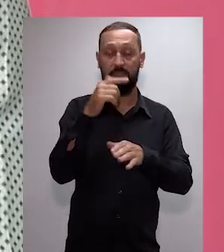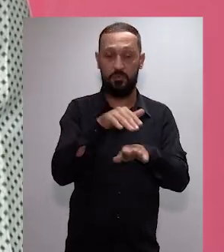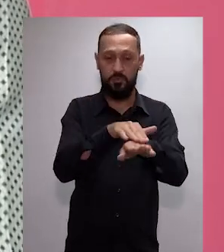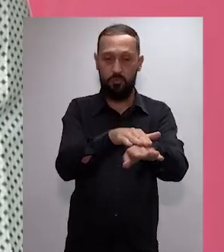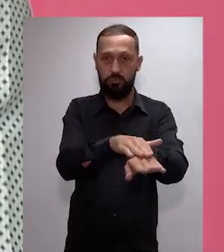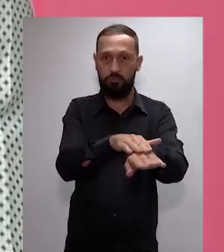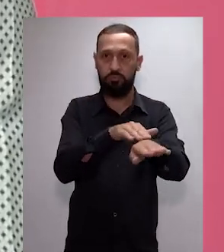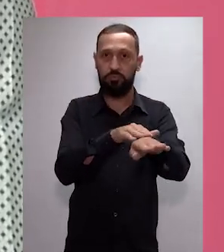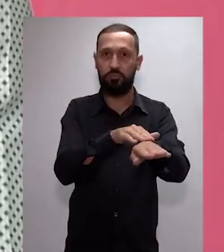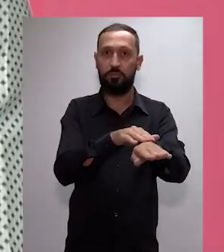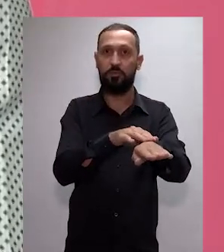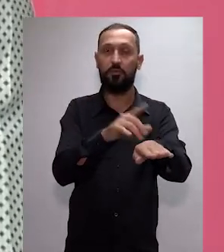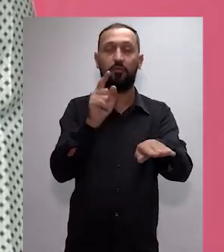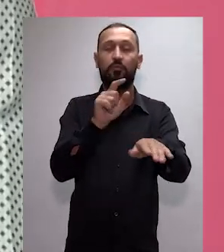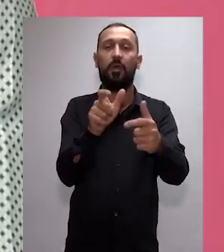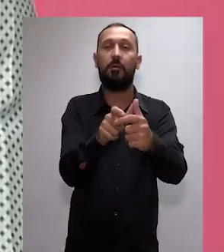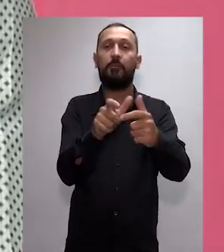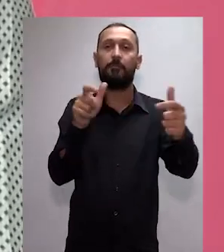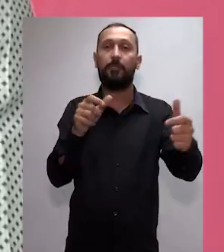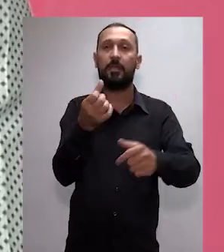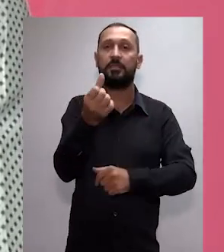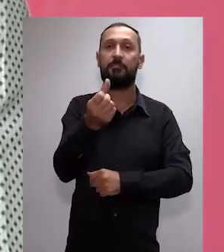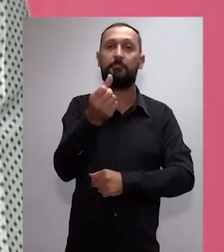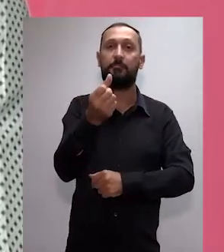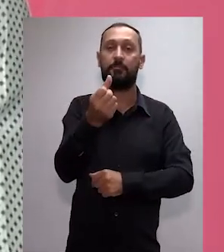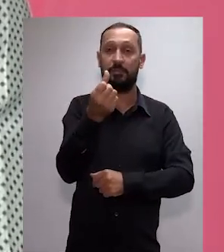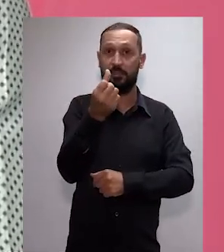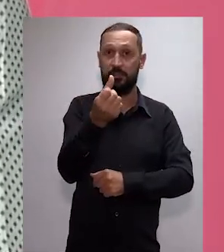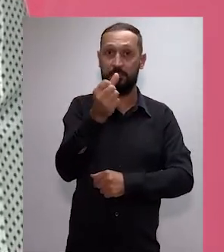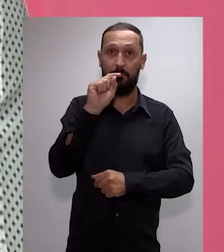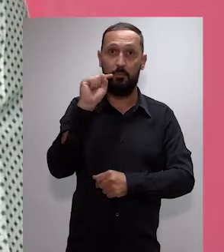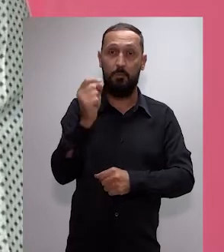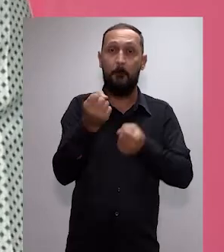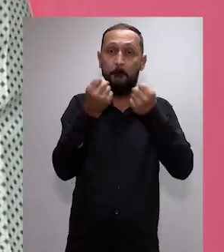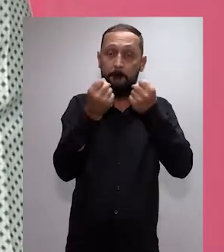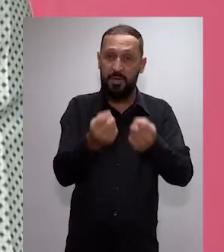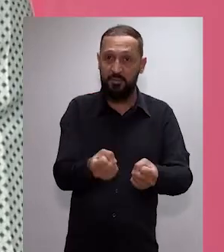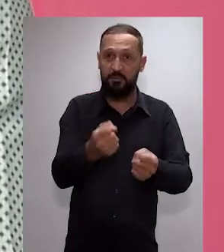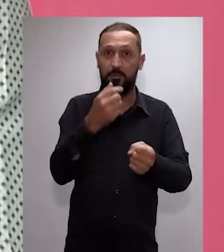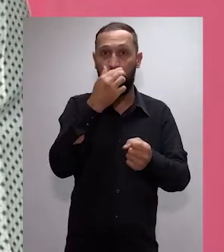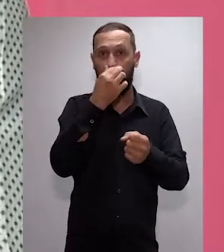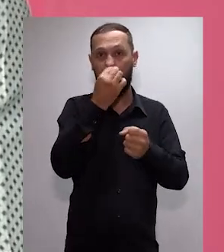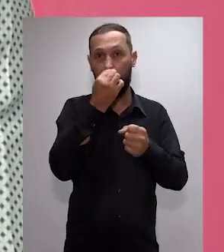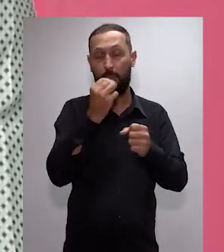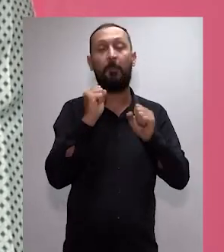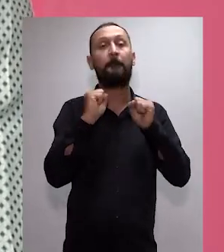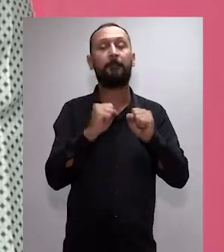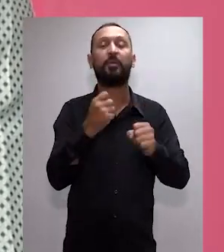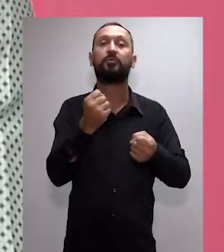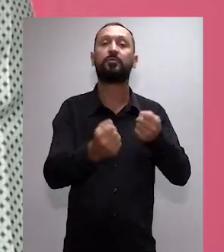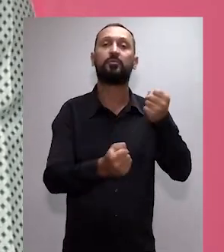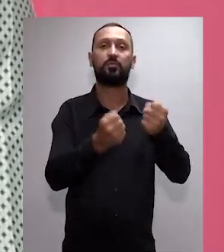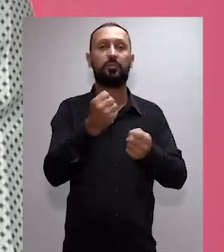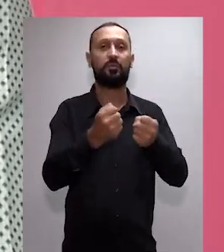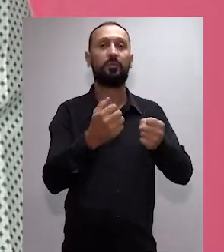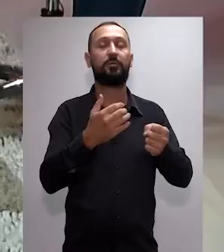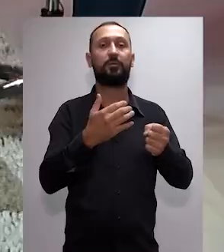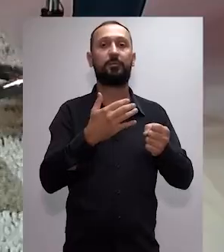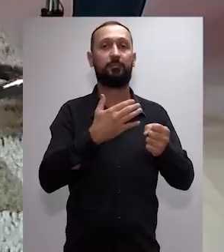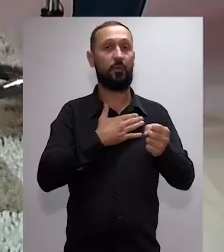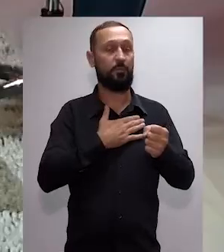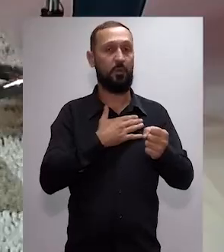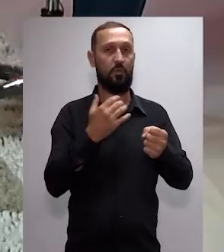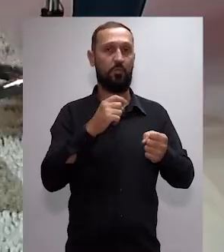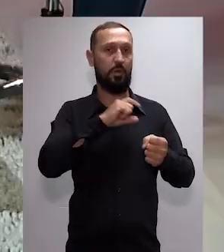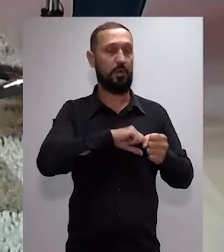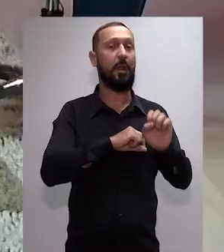assim: se o motorhome não for superior a 6.000 quilos de peso bruto total, eu posso então dirigir esse